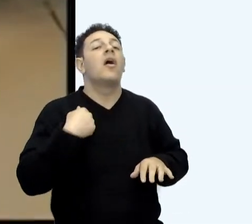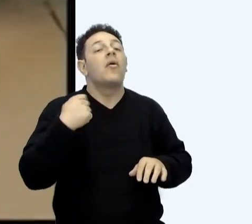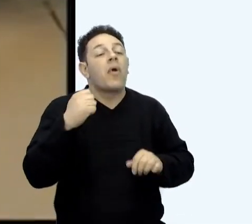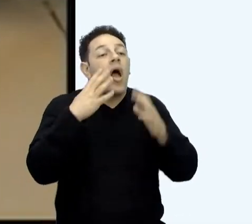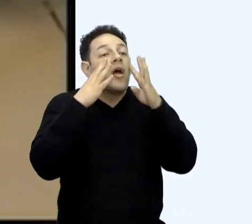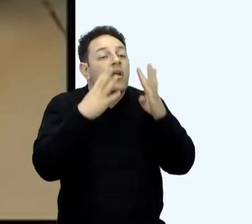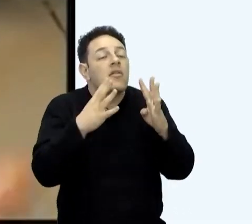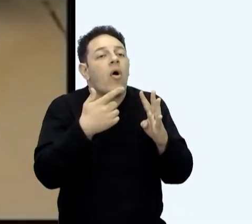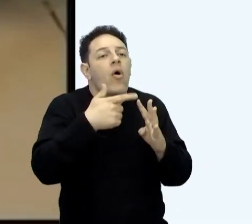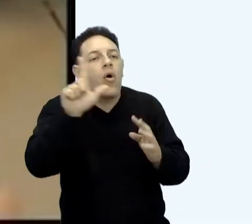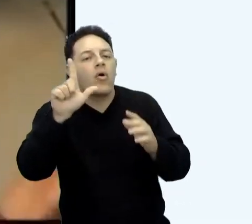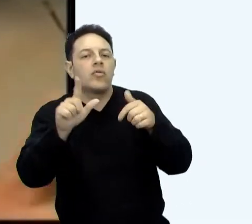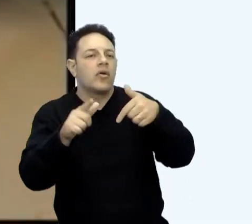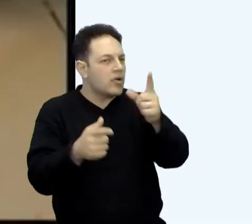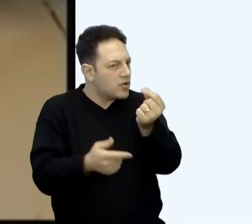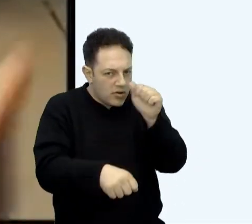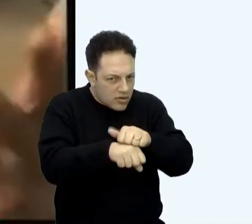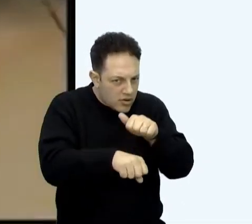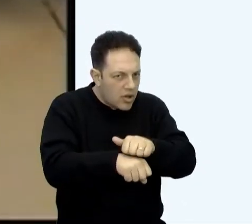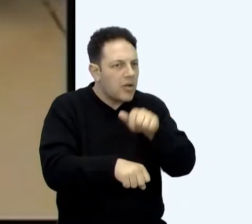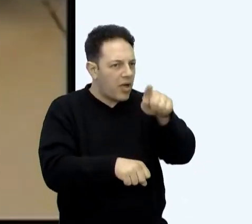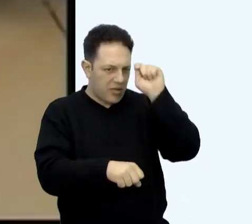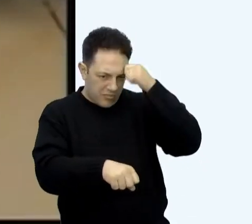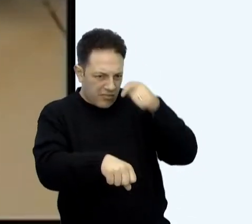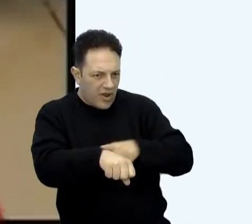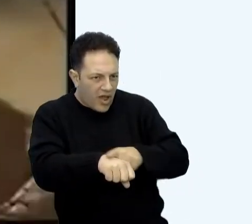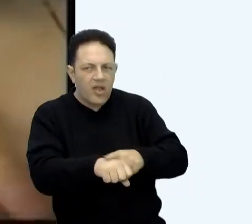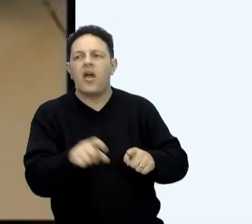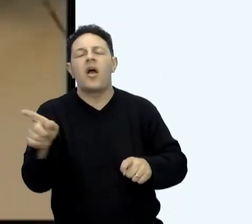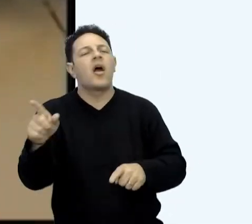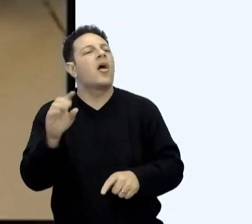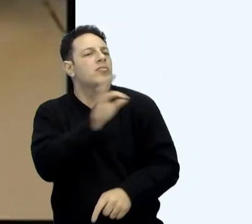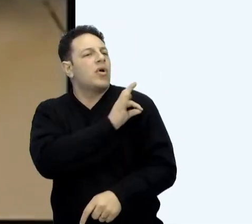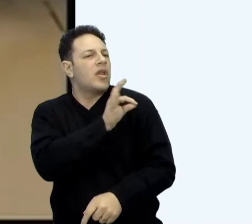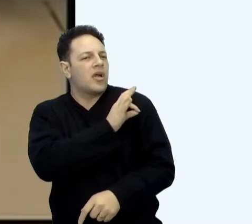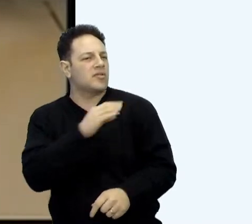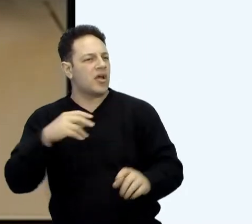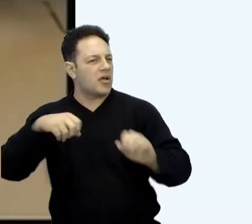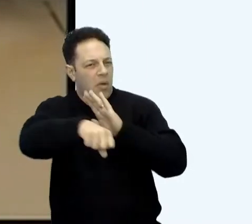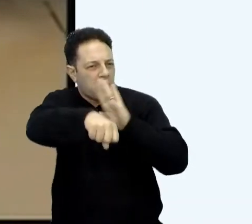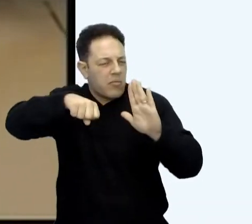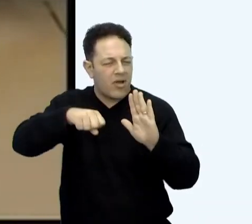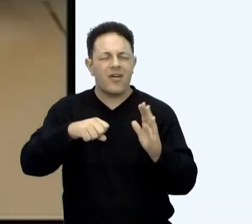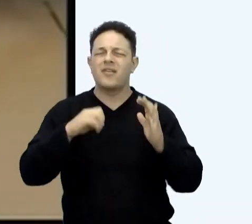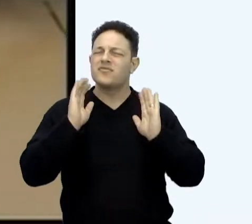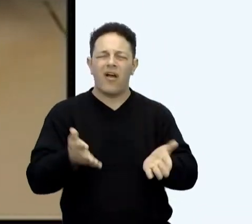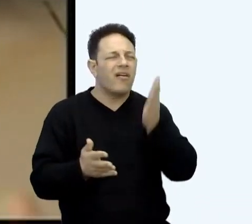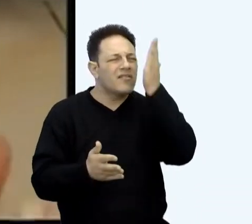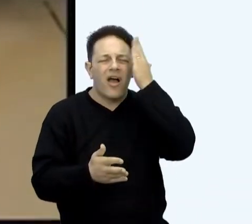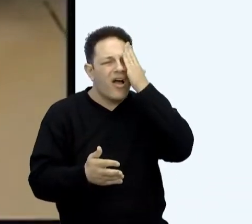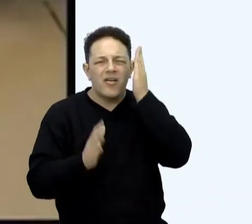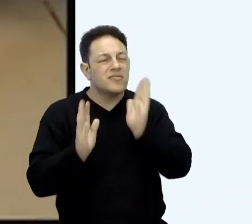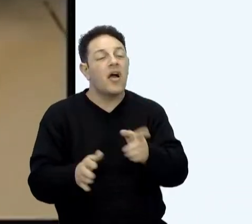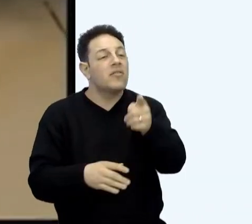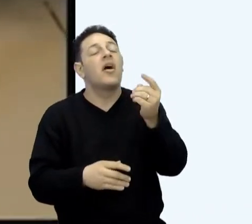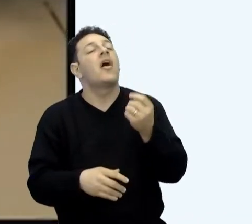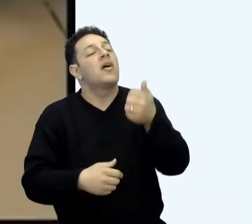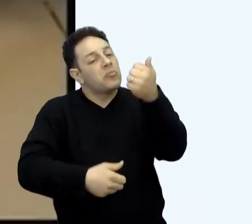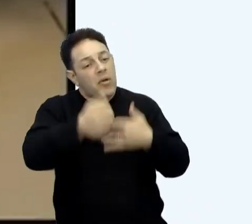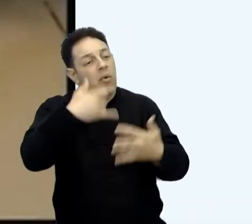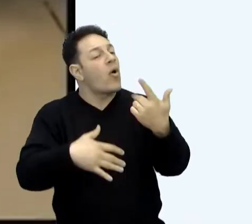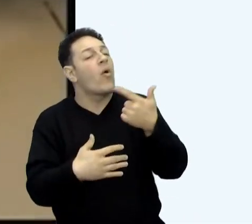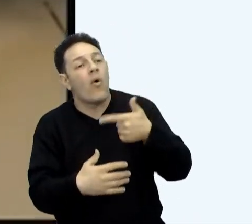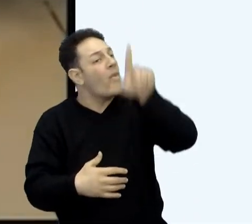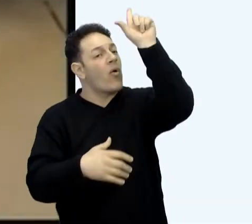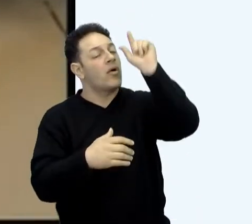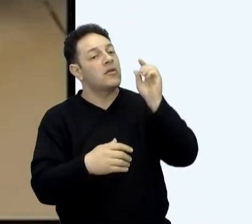escutar outro discurso, que você não tem grana, que você que é preto, que a polícia te esculacha, eu já sei, porra. Me diz outra coisa, porque se você ficar com esse